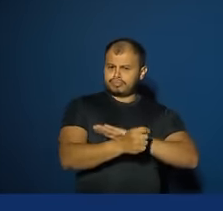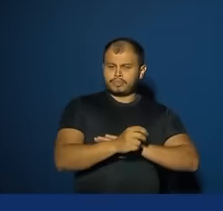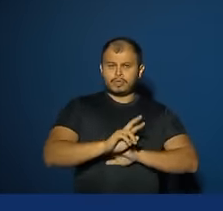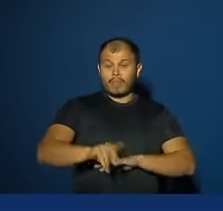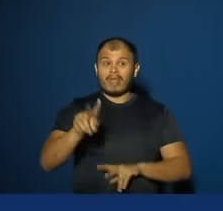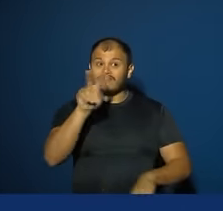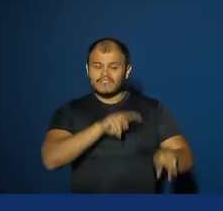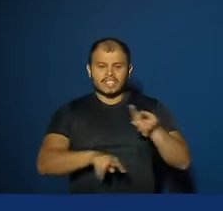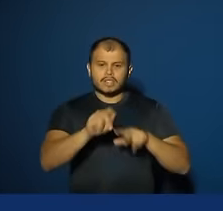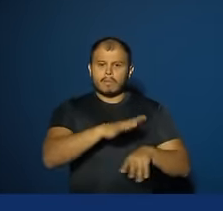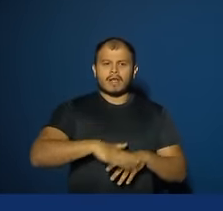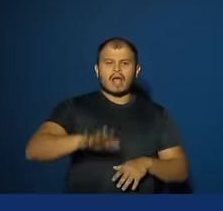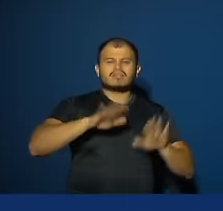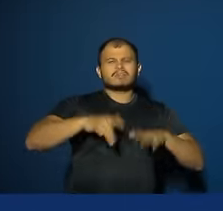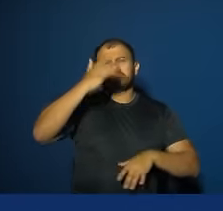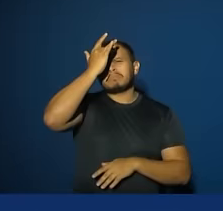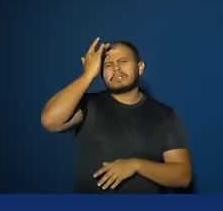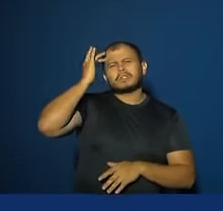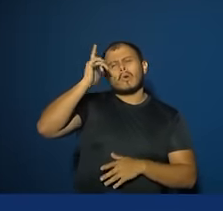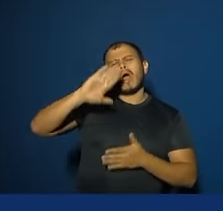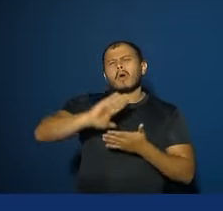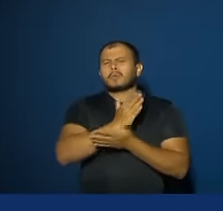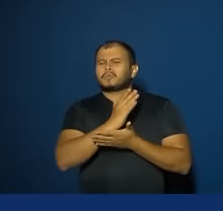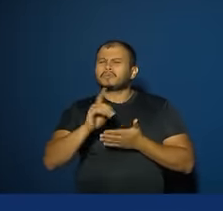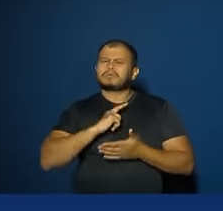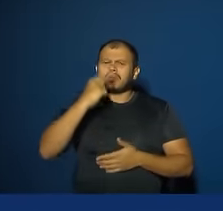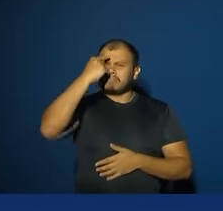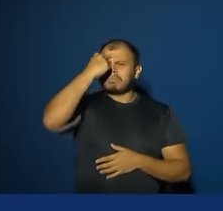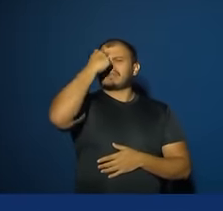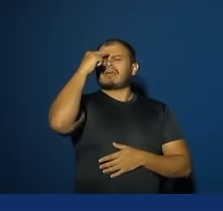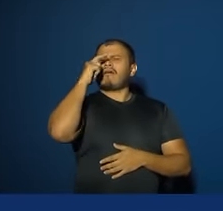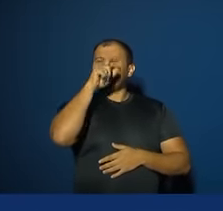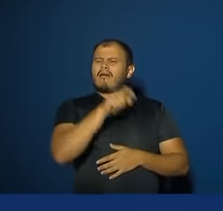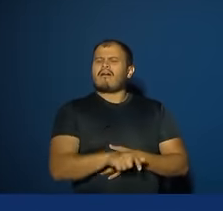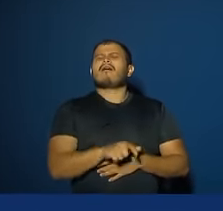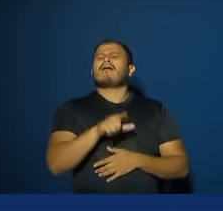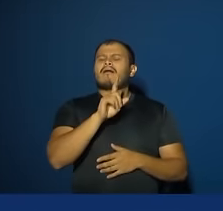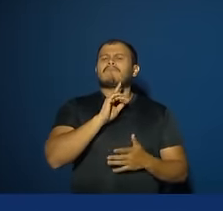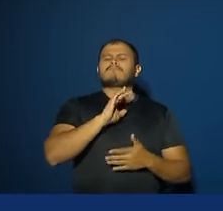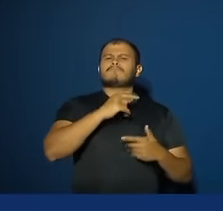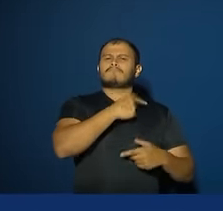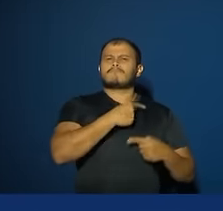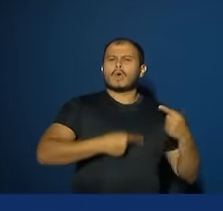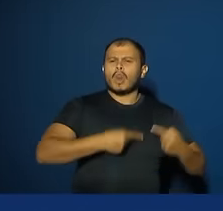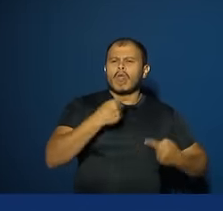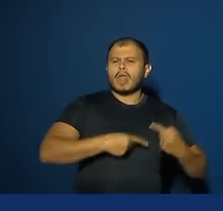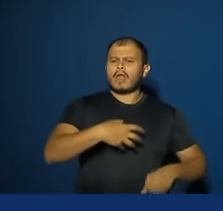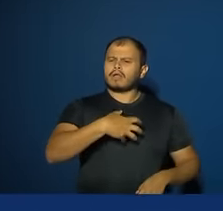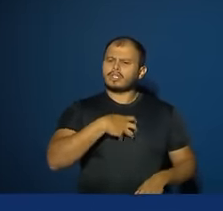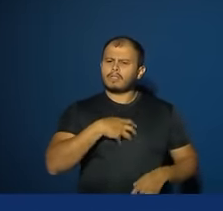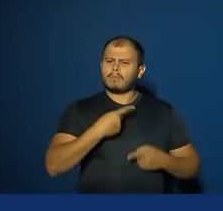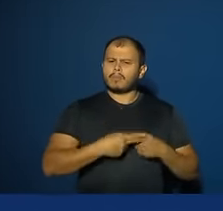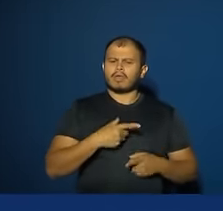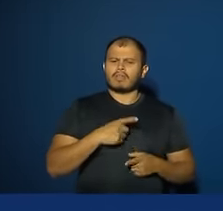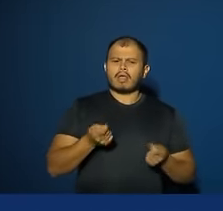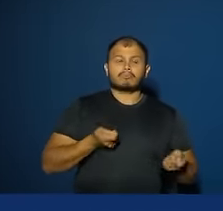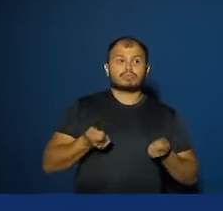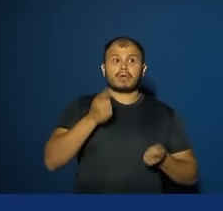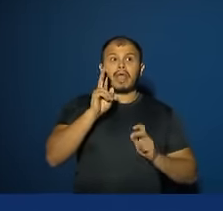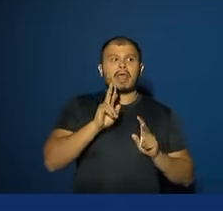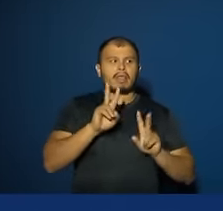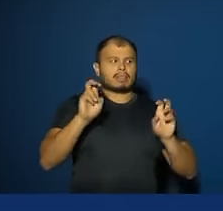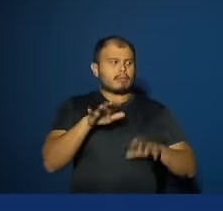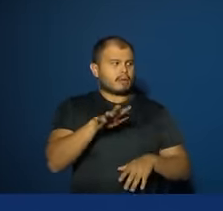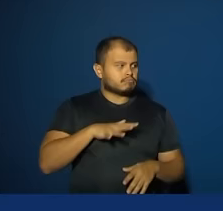mercado às vezes as pessoas têm uma visão a classe política até com uma certa ingenuidade que essa disciplina fiscal é coisa do mercado